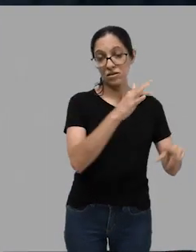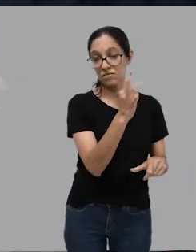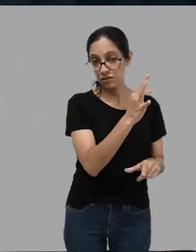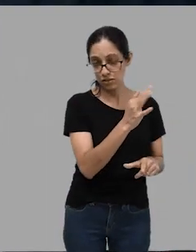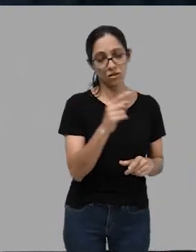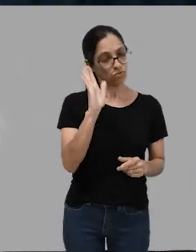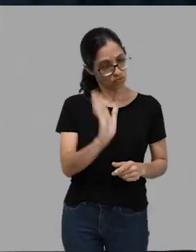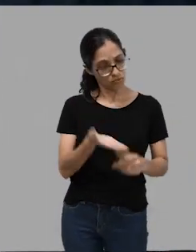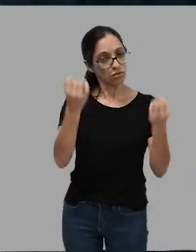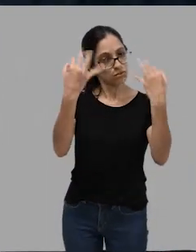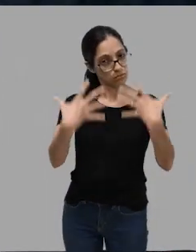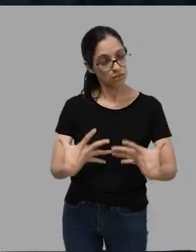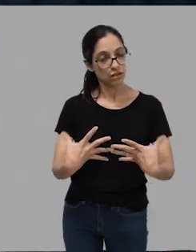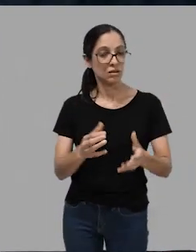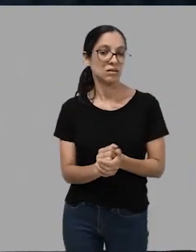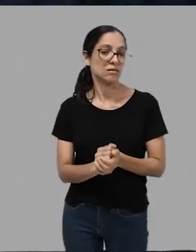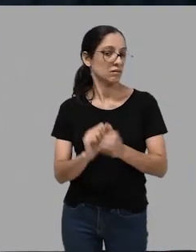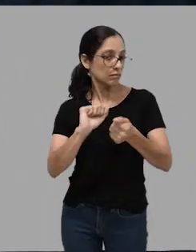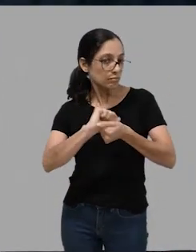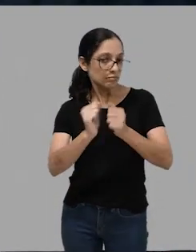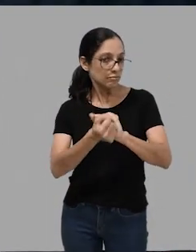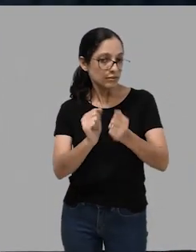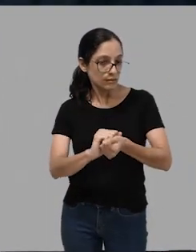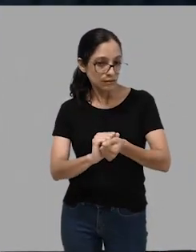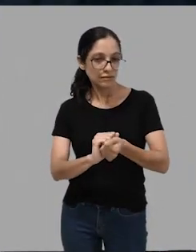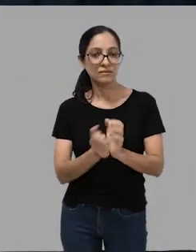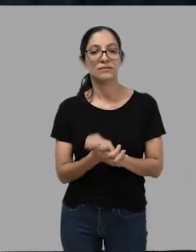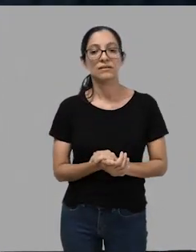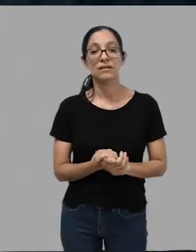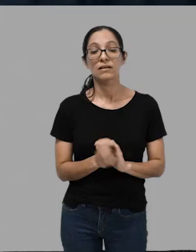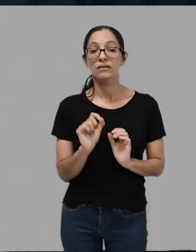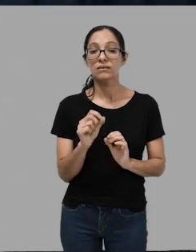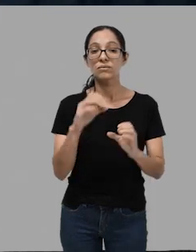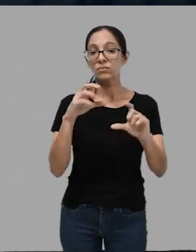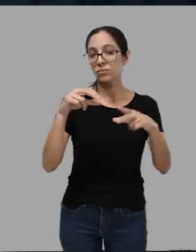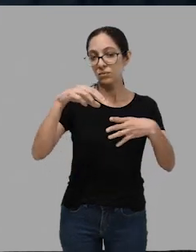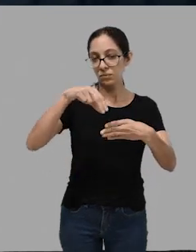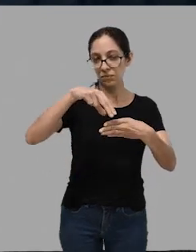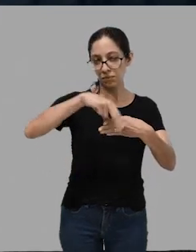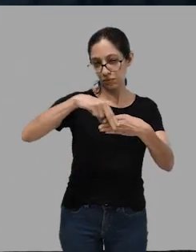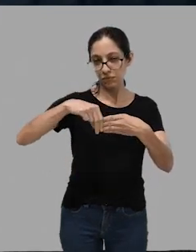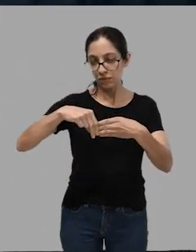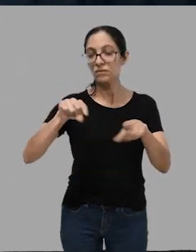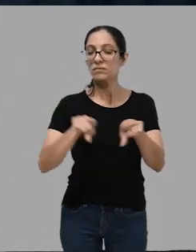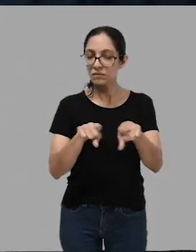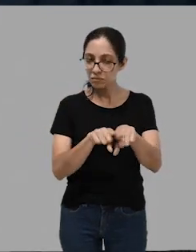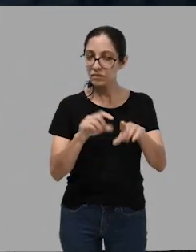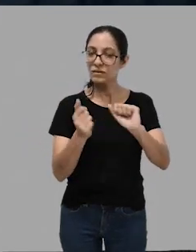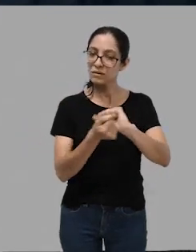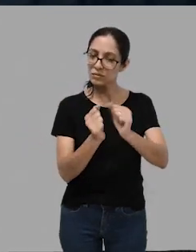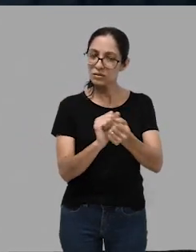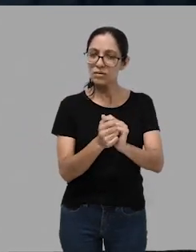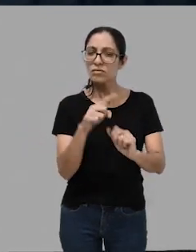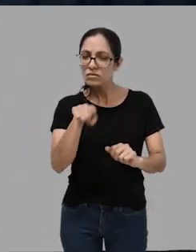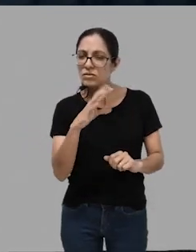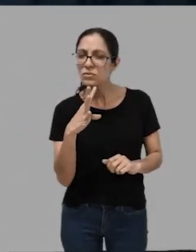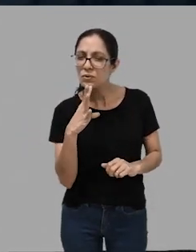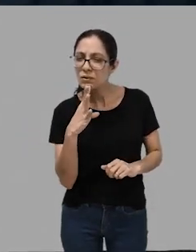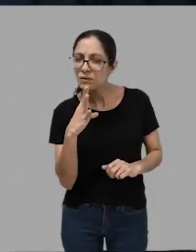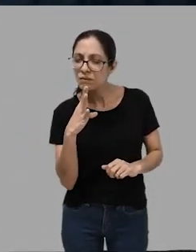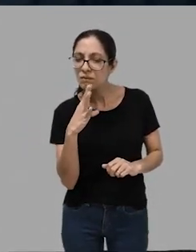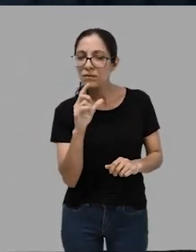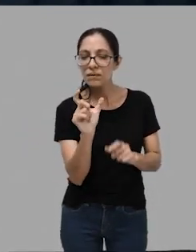de Cavalaria eram adaptações das novelas francesas então Bel também é uma adaptação Você já ouviu falar de